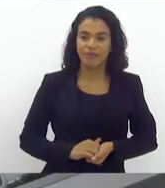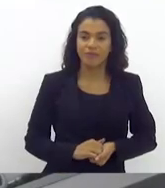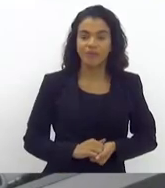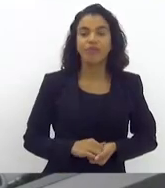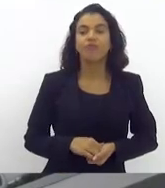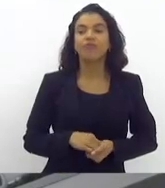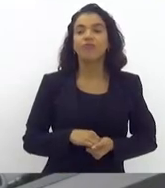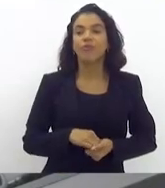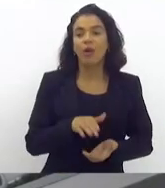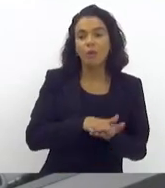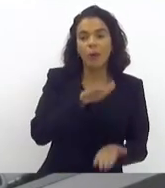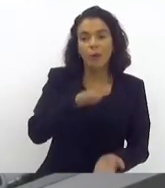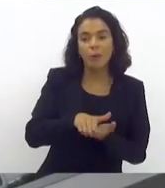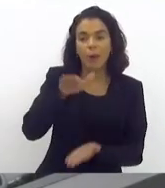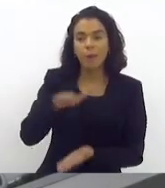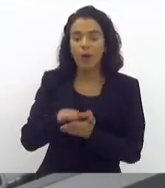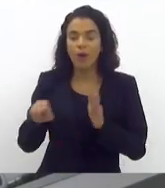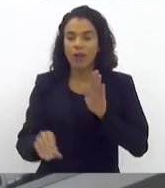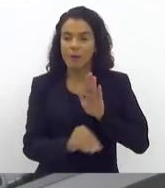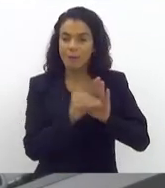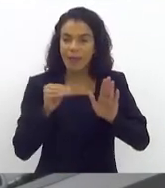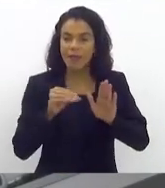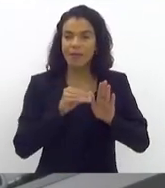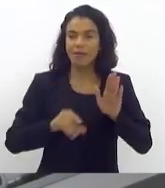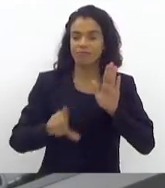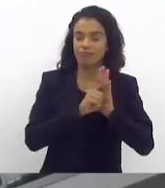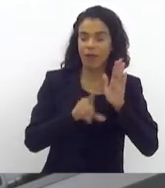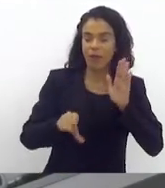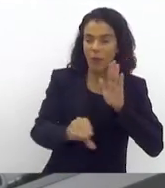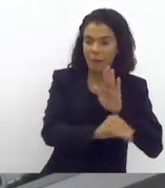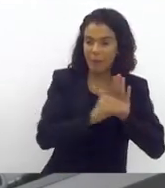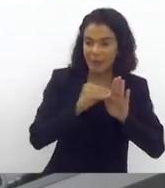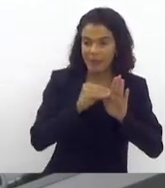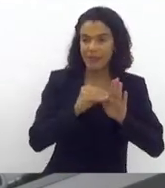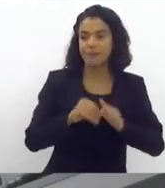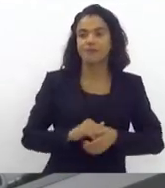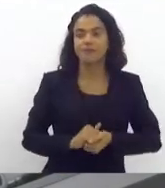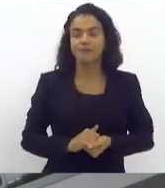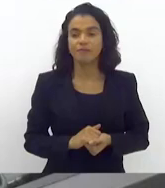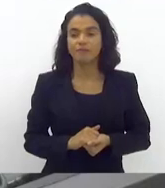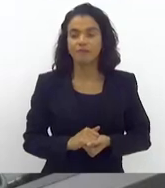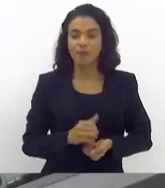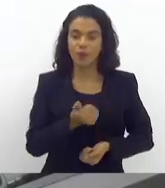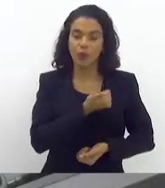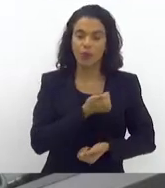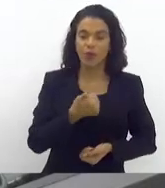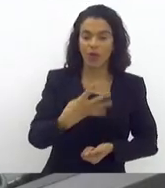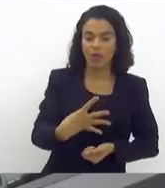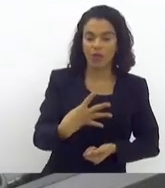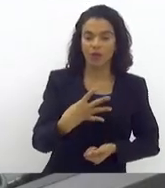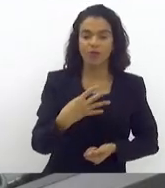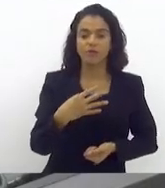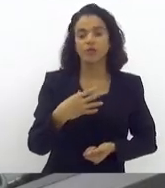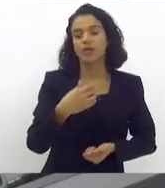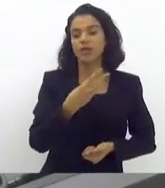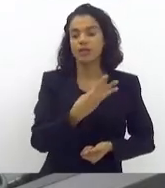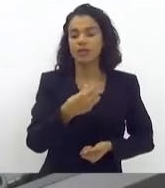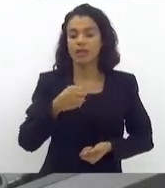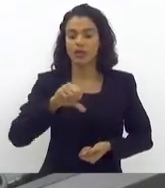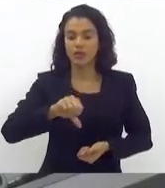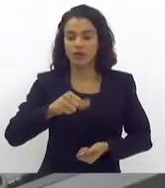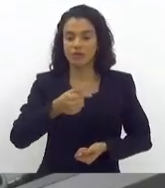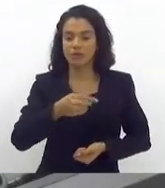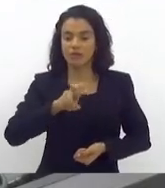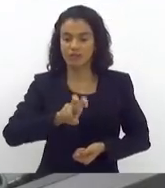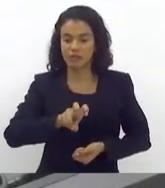versam sobre constitucionalidade com emenda, legalidade com emenda e juridicidade com emenda. 14 da pauta, PL 3975